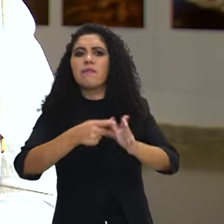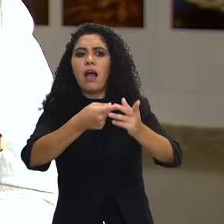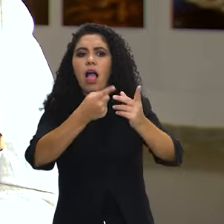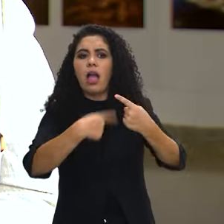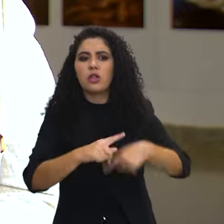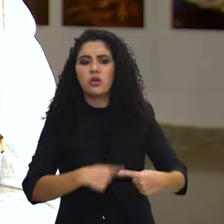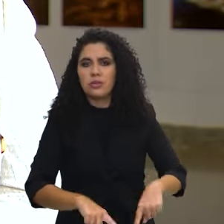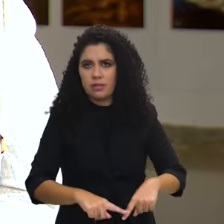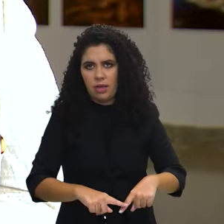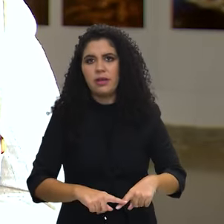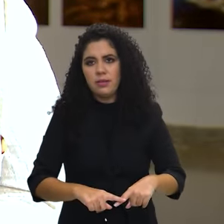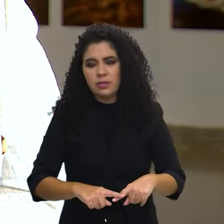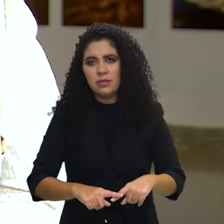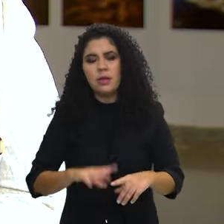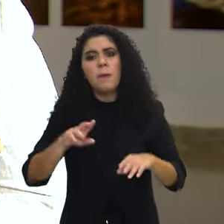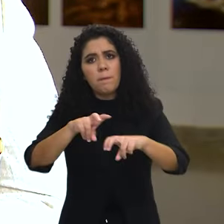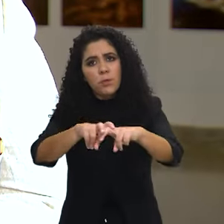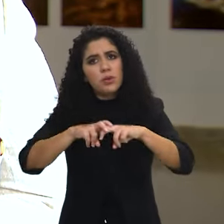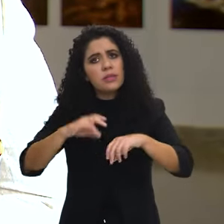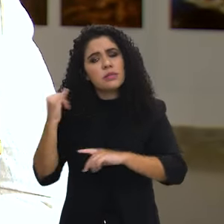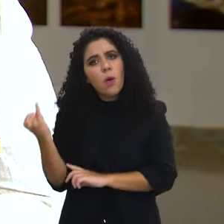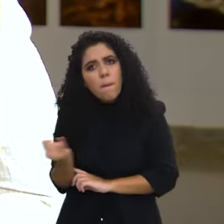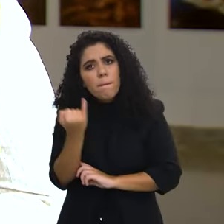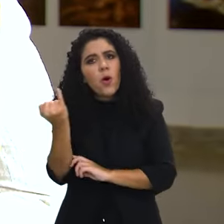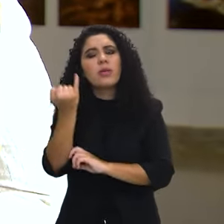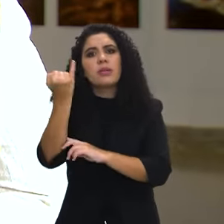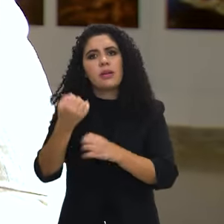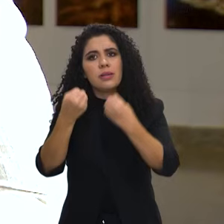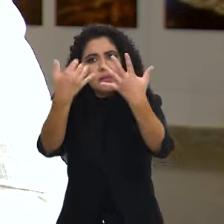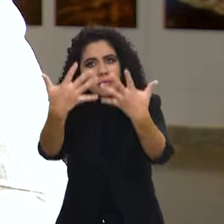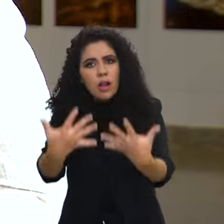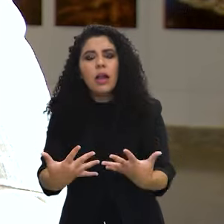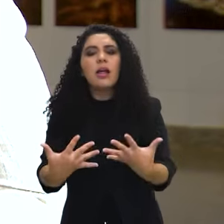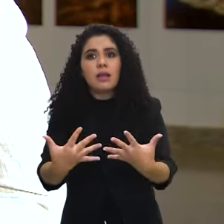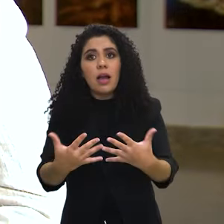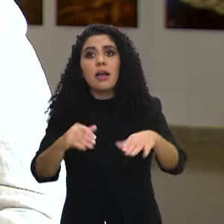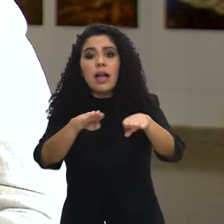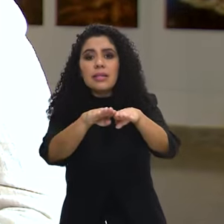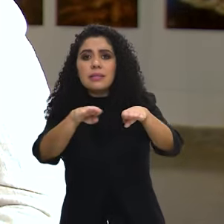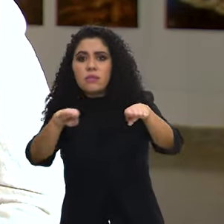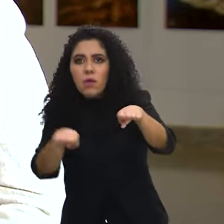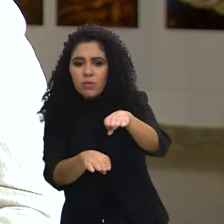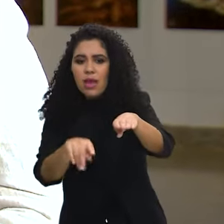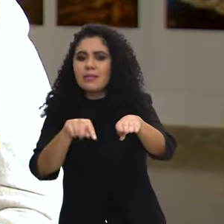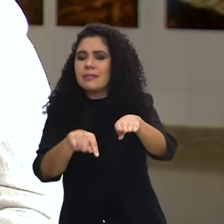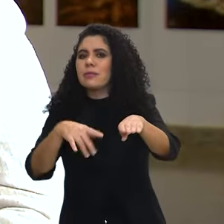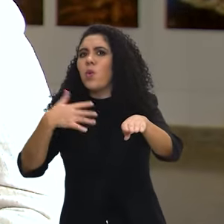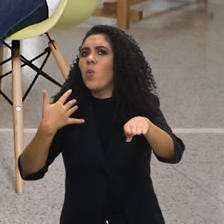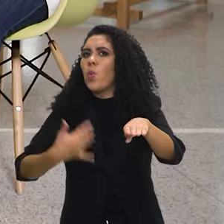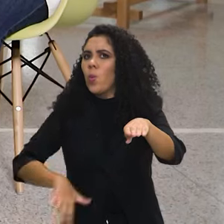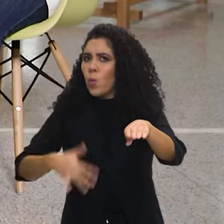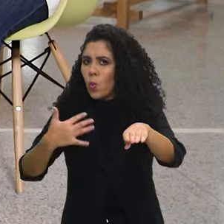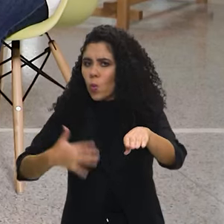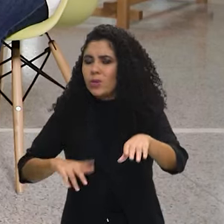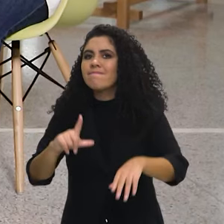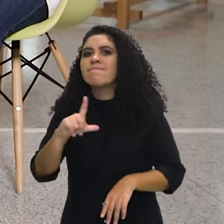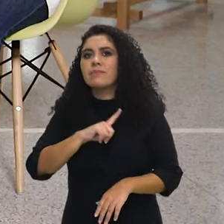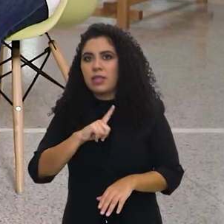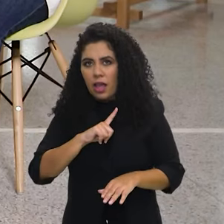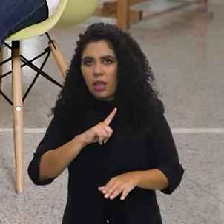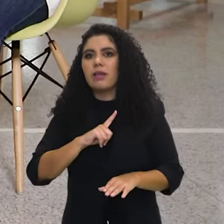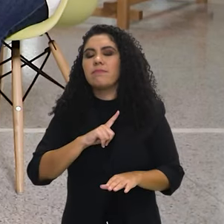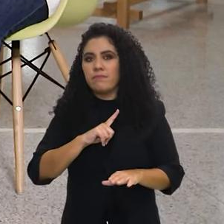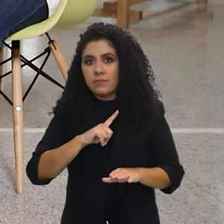questão da desigualdade e é importante dizer que a desigualdade ela é muito grande nós soltamos o